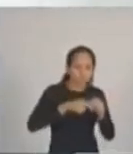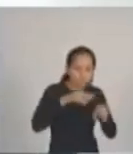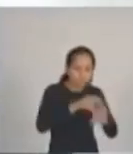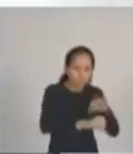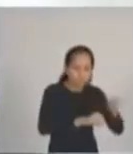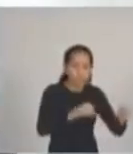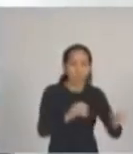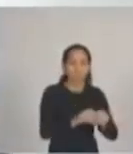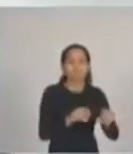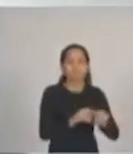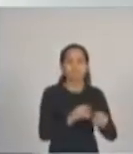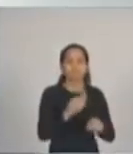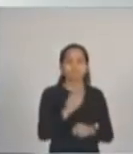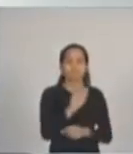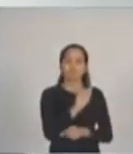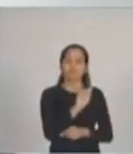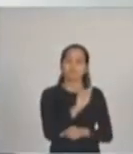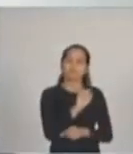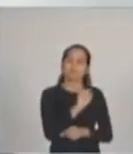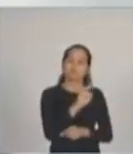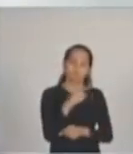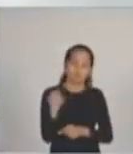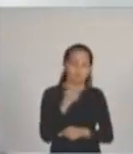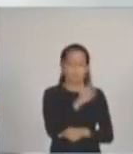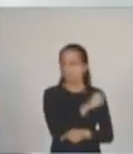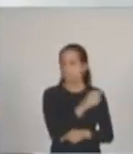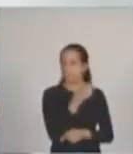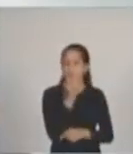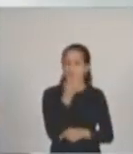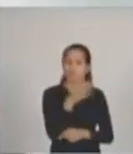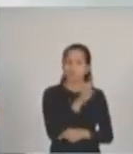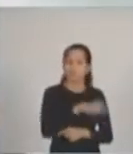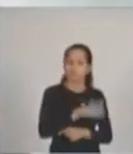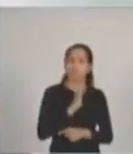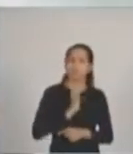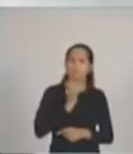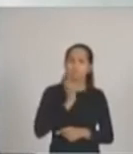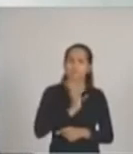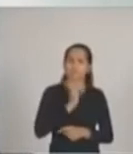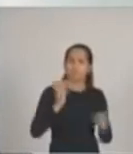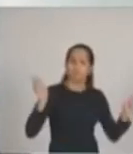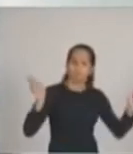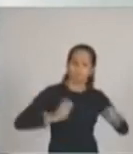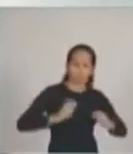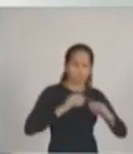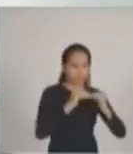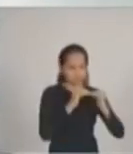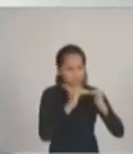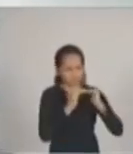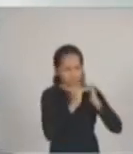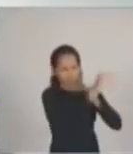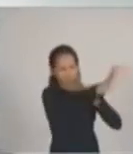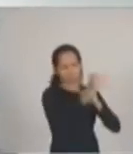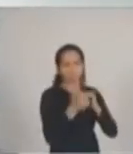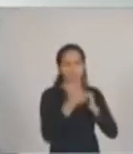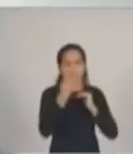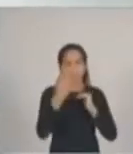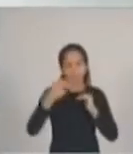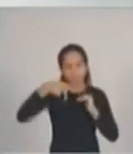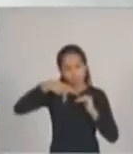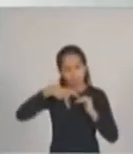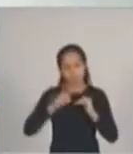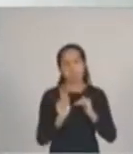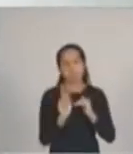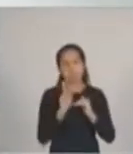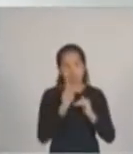dessa região, sai muitas riquezas dessa região, é justo, é uma rodovia com 14 quilômetros. E quem fez